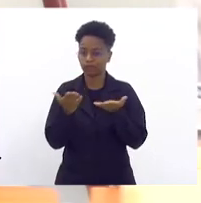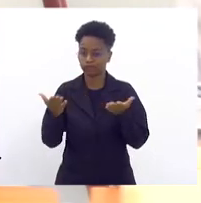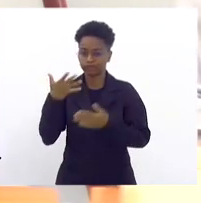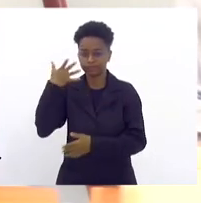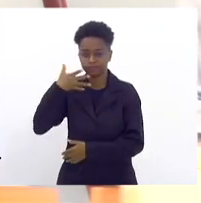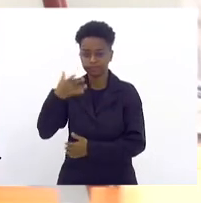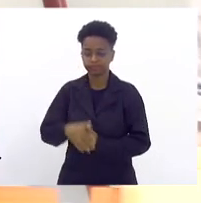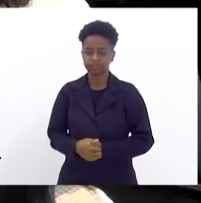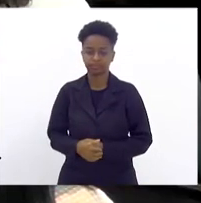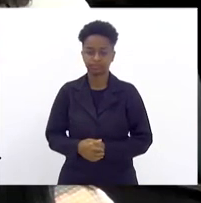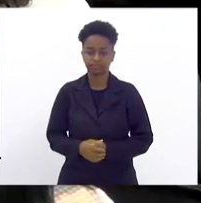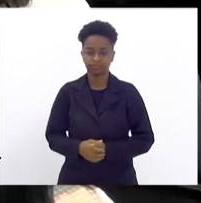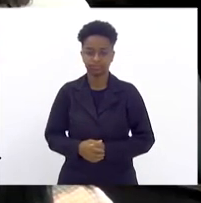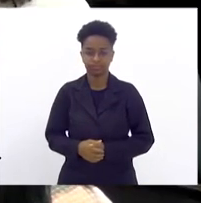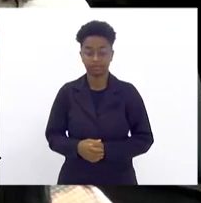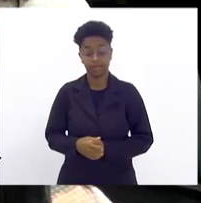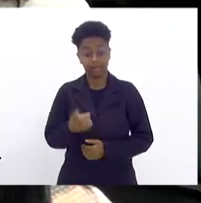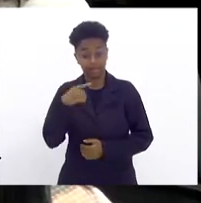deputado